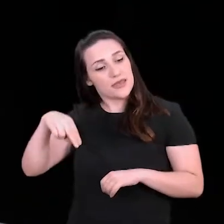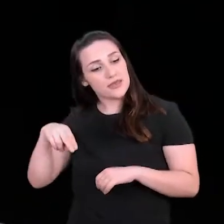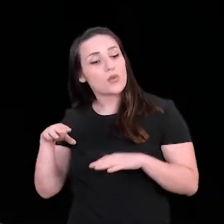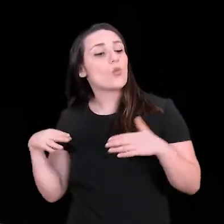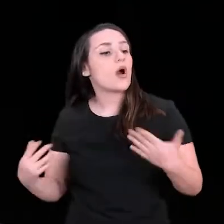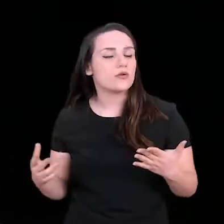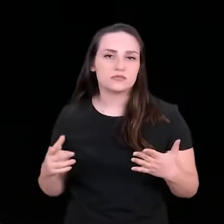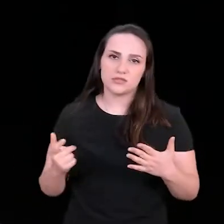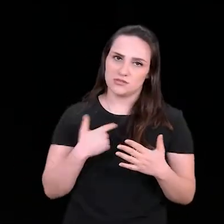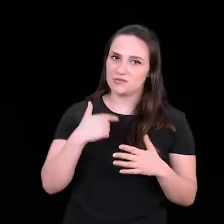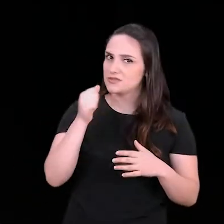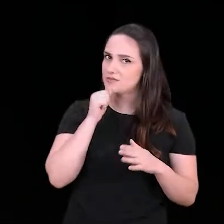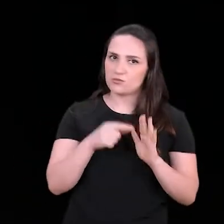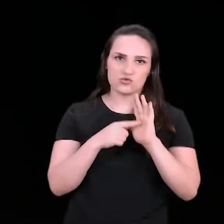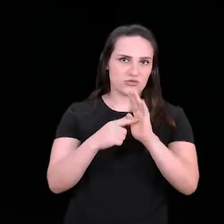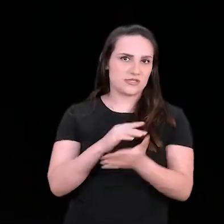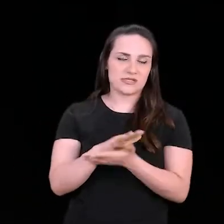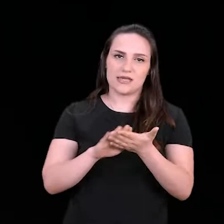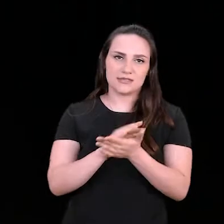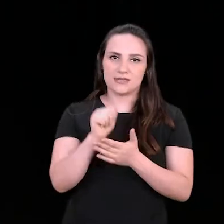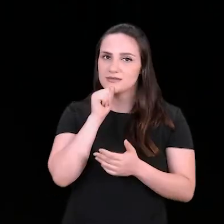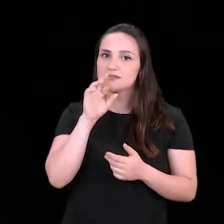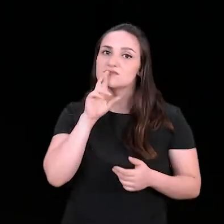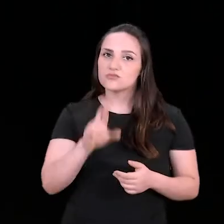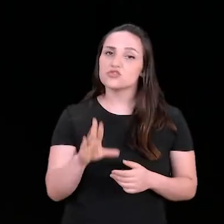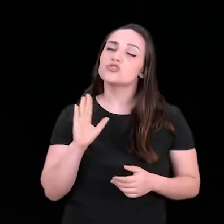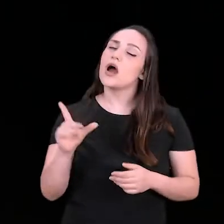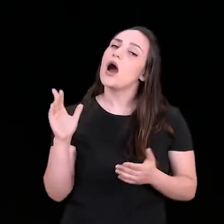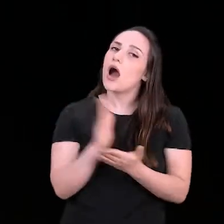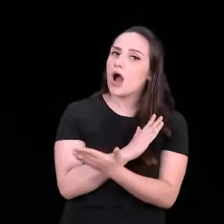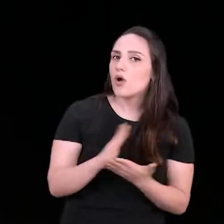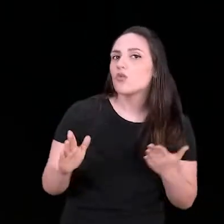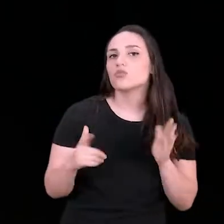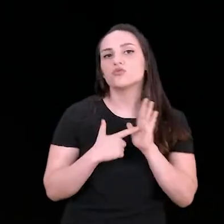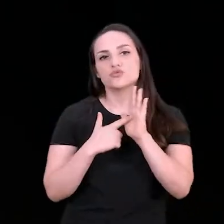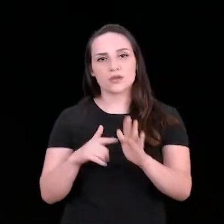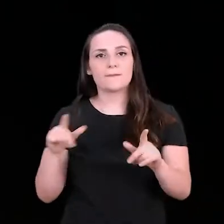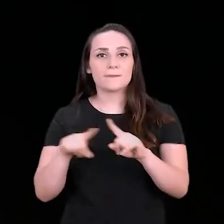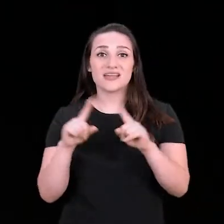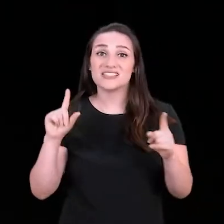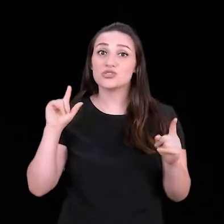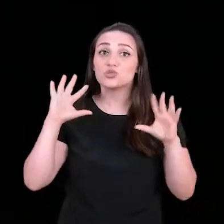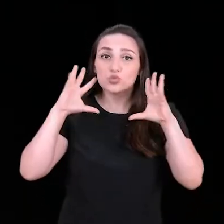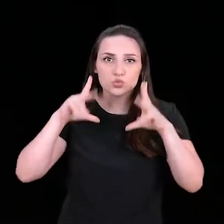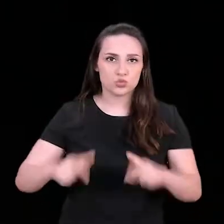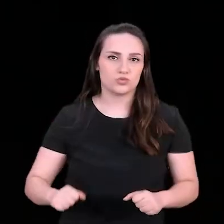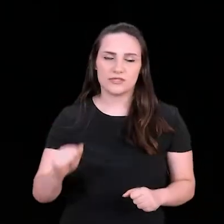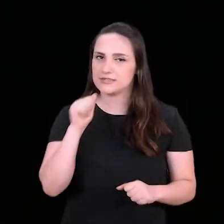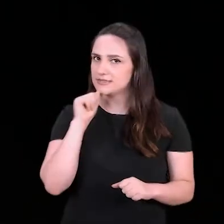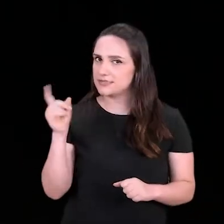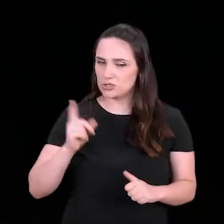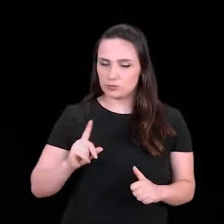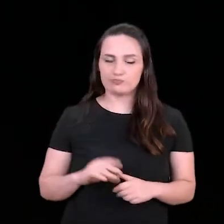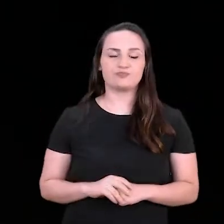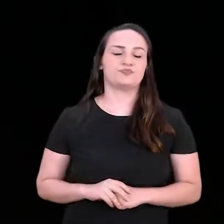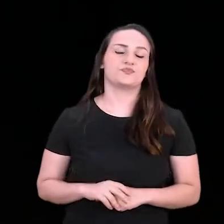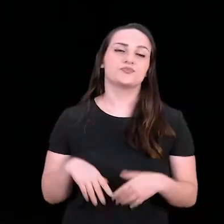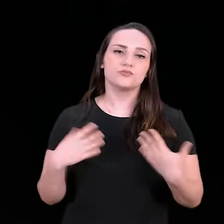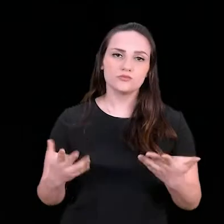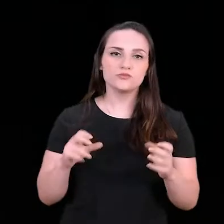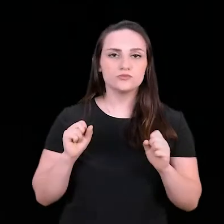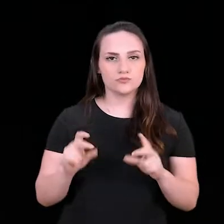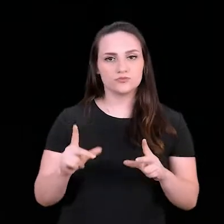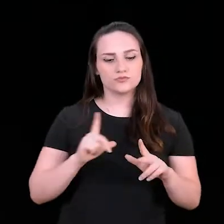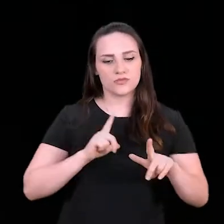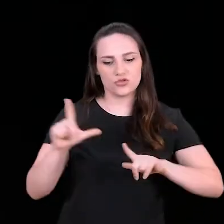dos resultados. Eu ainda preciso publicar esse resultado, né? Eu já publiquei parte dele, mas não o resultado final ainda. E